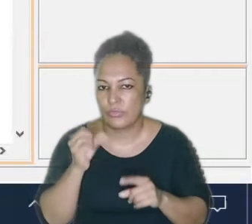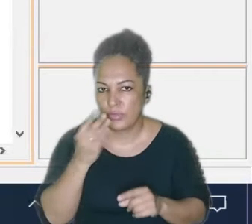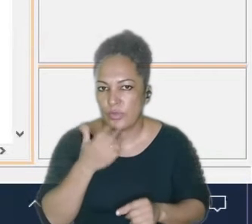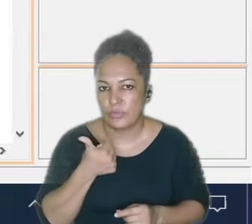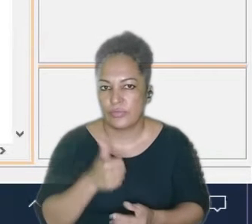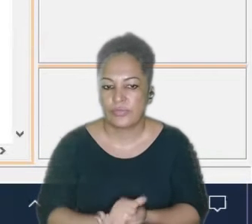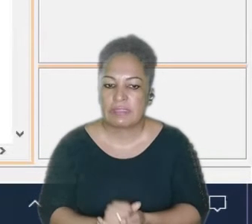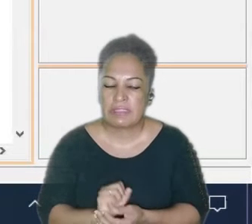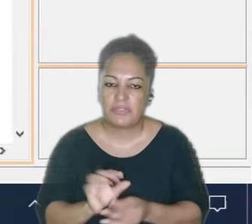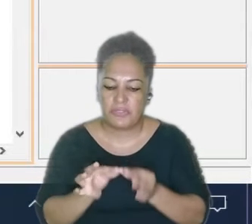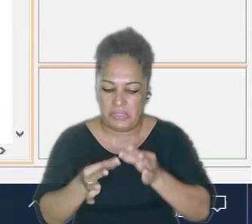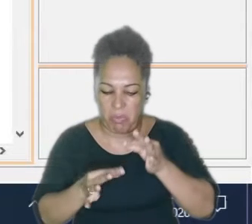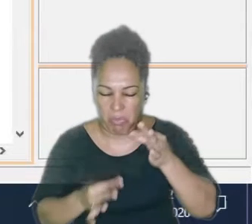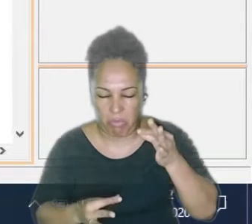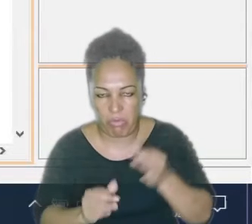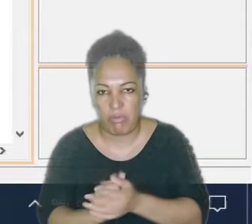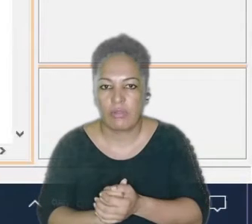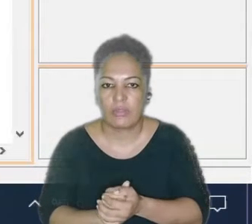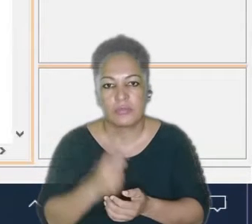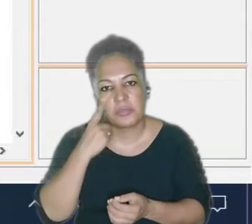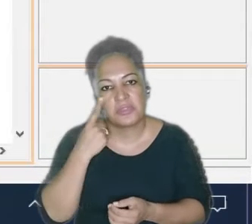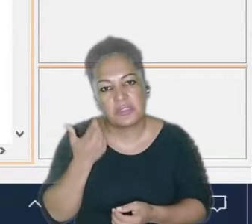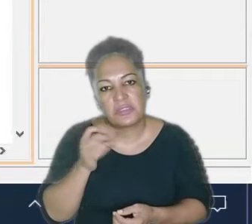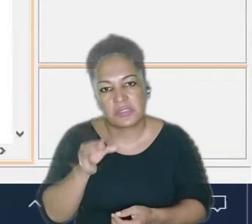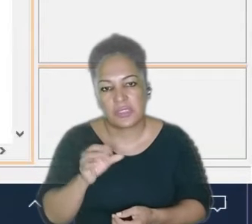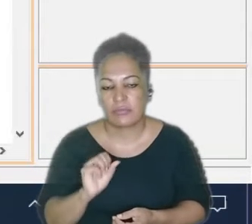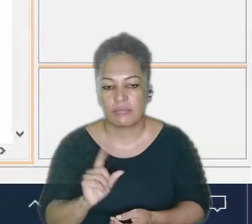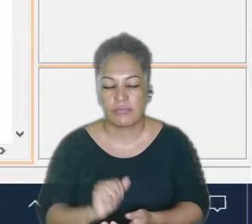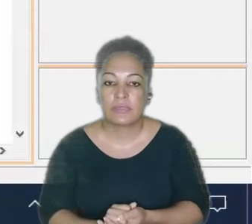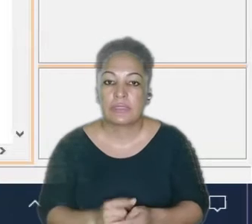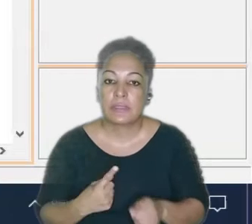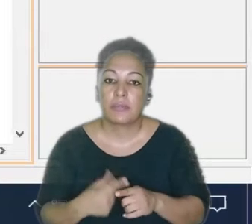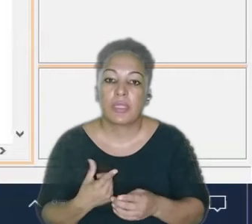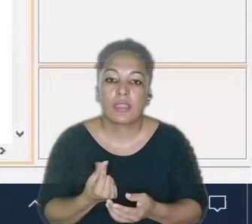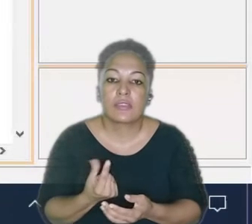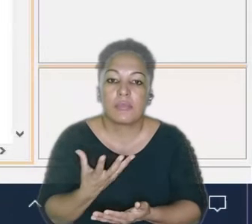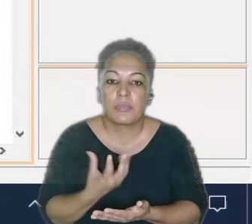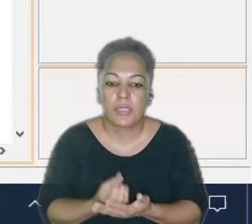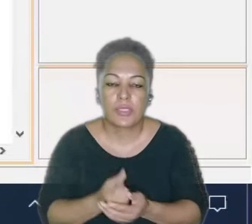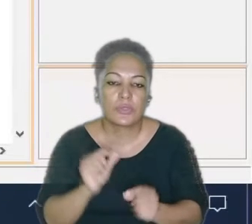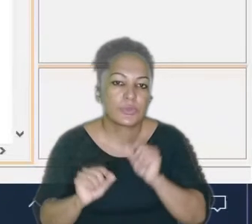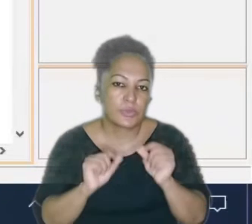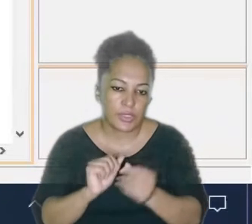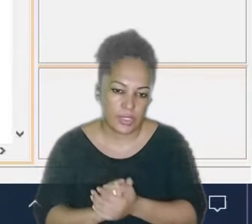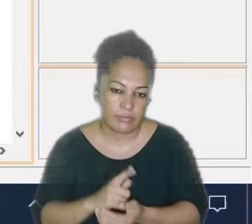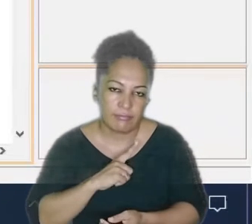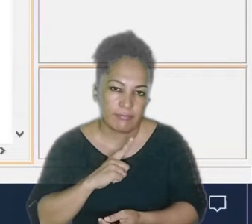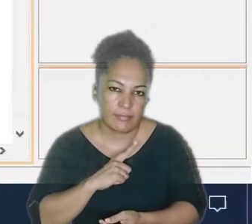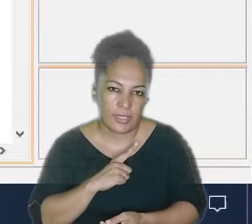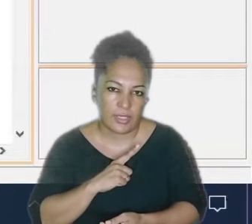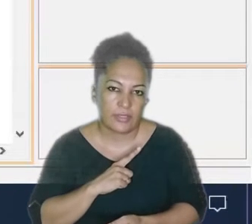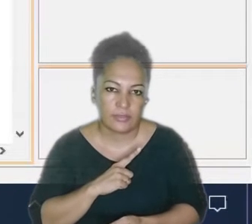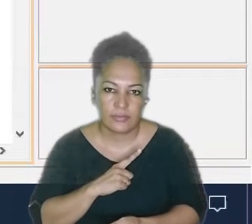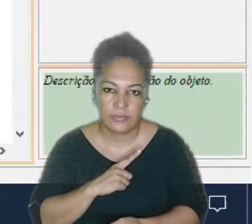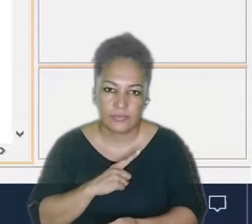bom, por enquanto. Se a gente for na hora de relacionar, a gente pode ver se identificar mais. Recebimentos, o que nós temos aqui? Recebimentos,